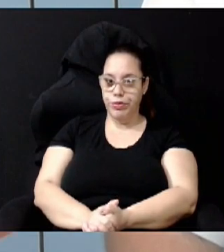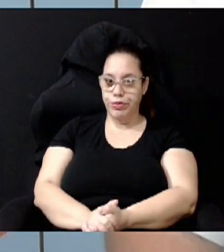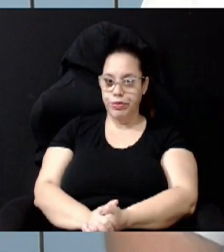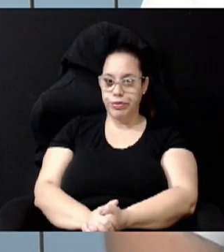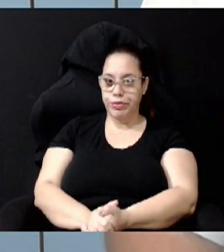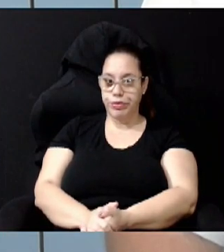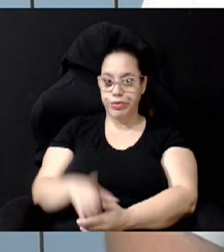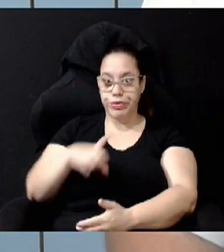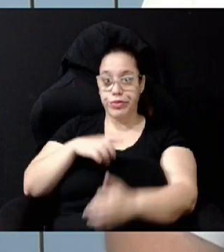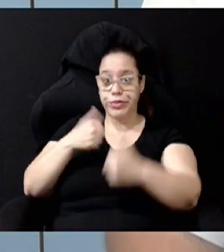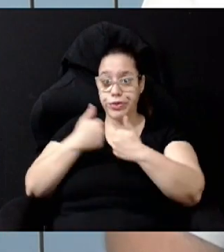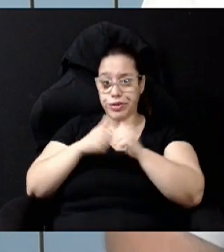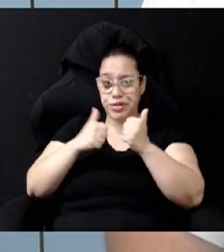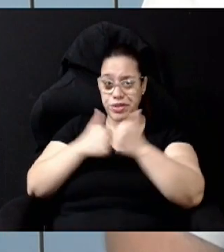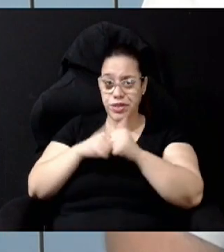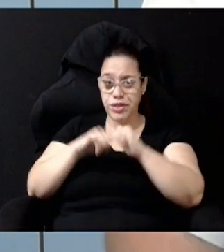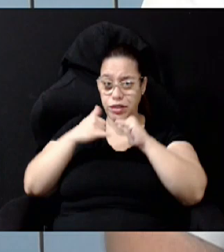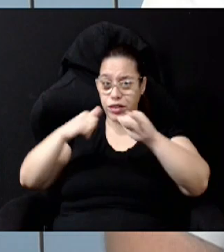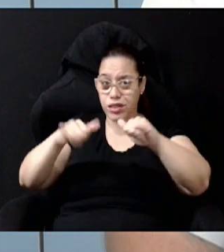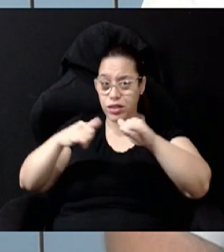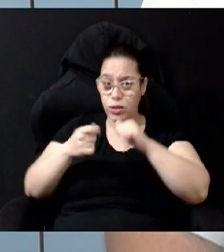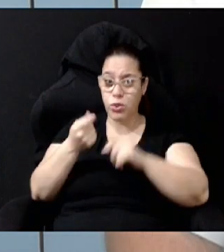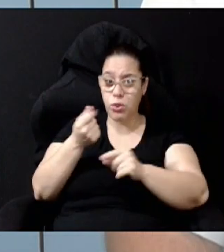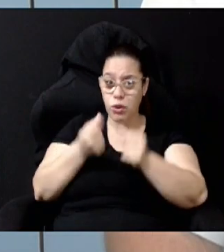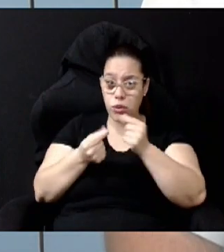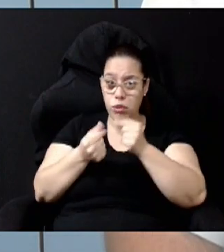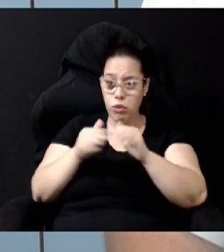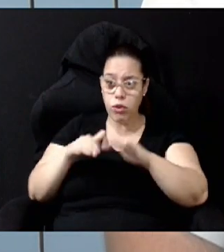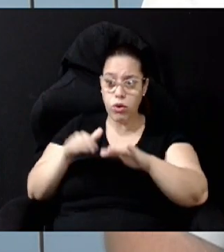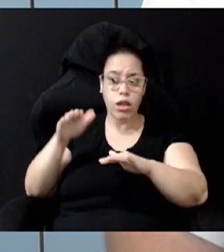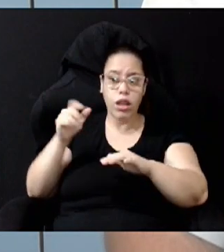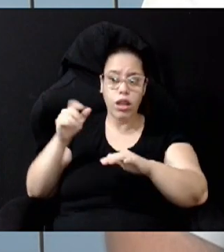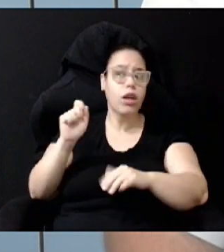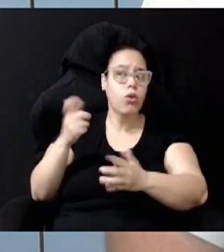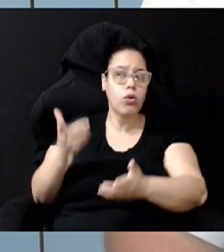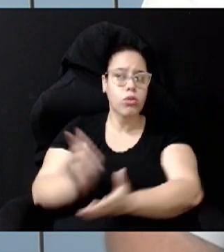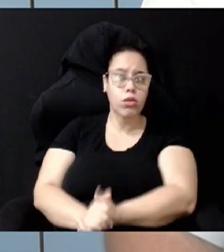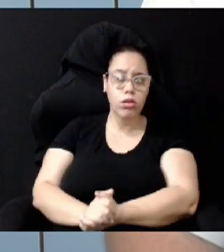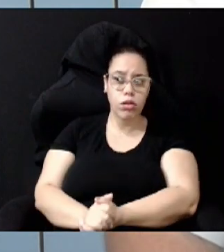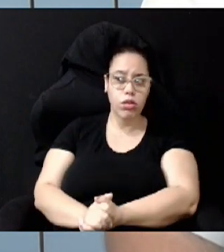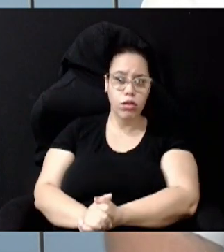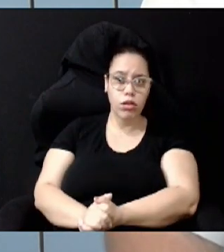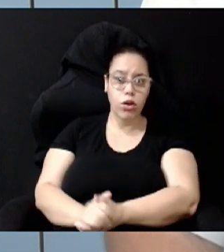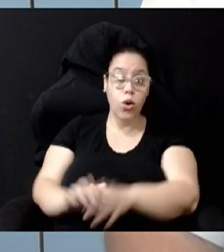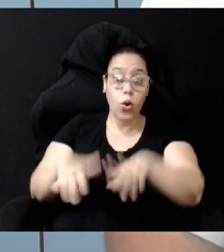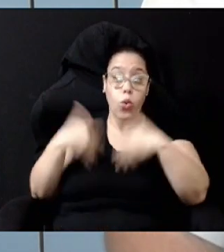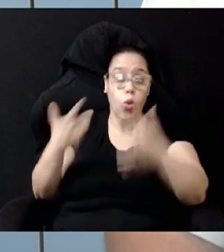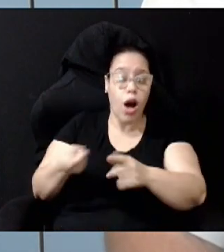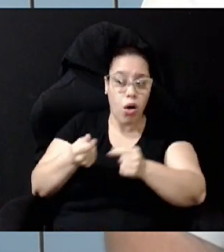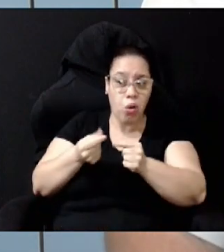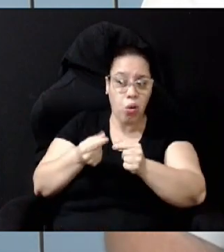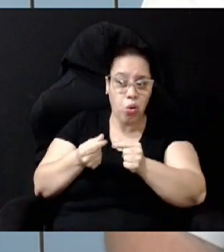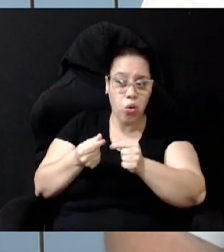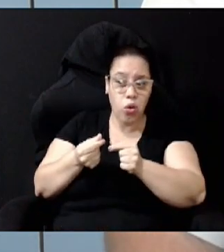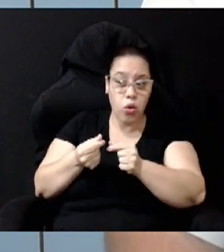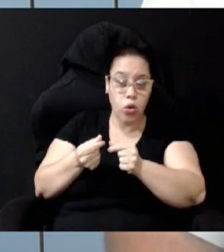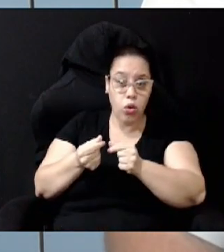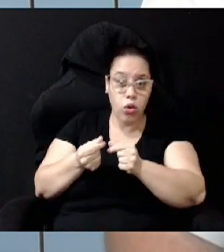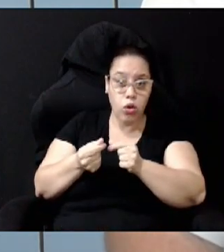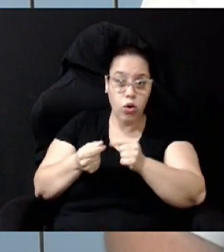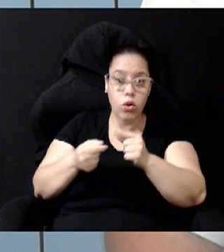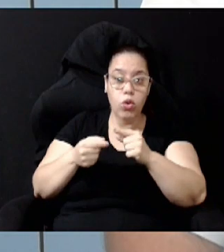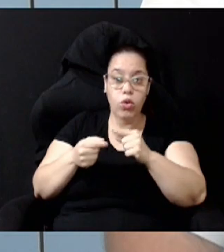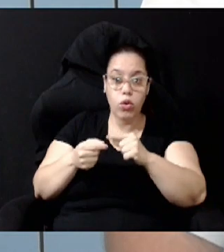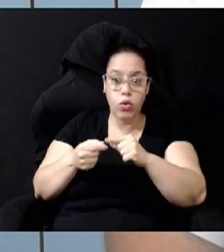elétrico aqui na cidade. O custo está muito alto. Mas que custo? Qual o custo? O custo é composto de várias coisas, inclusive de